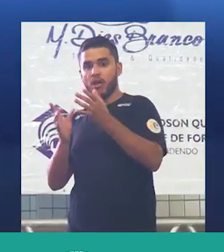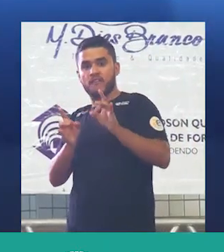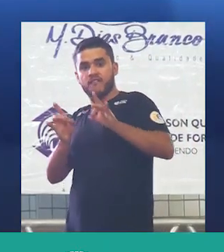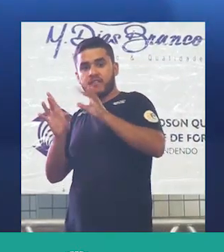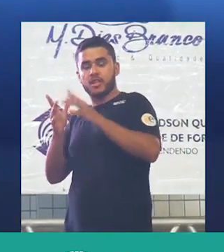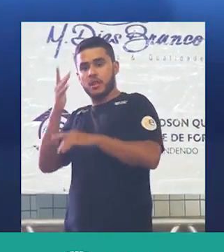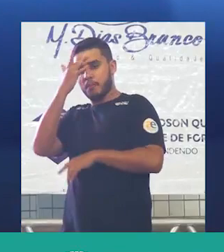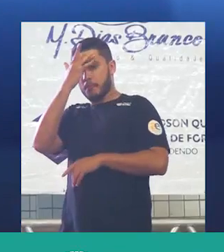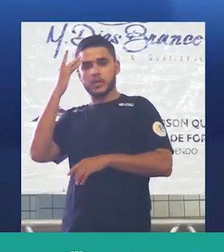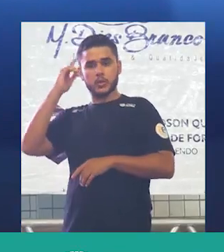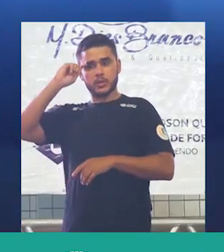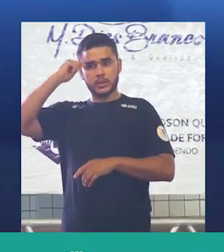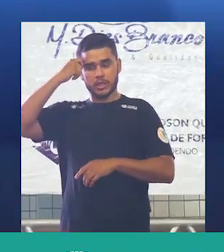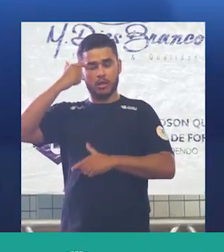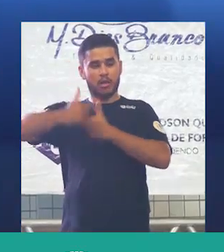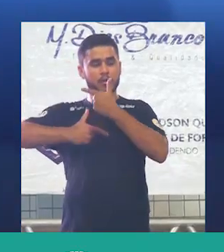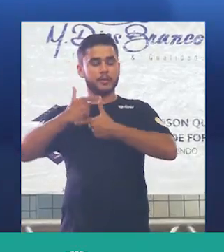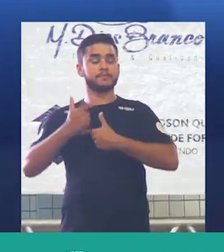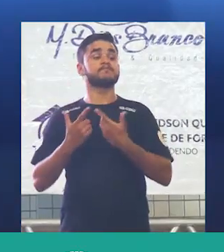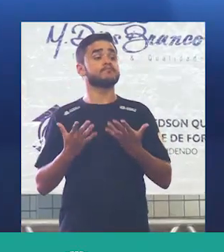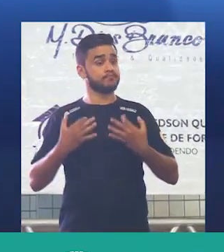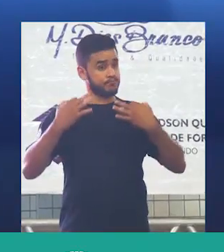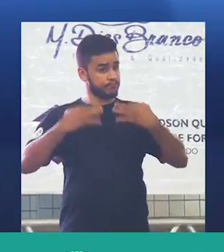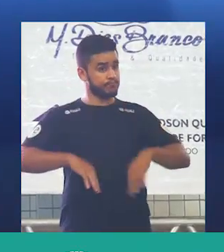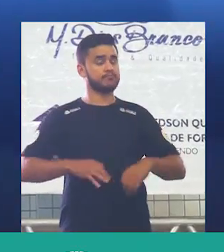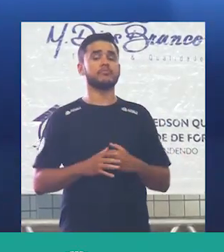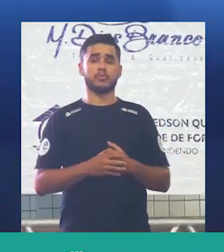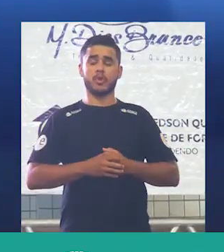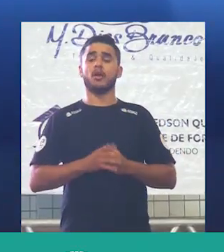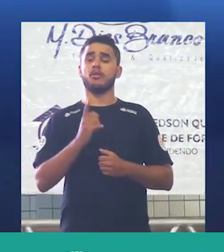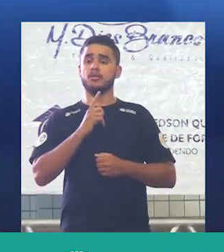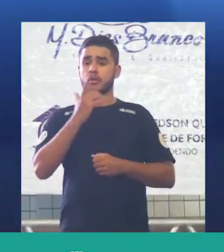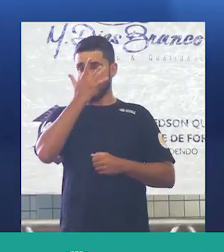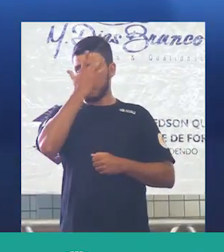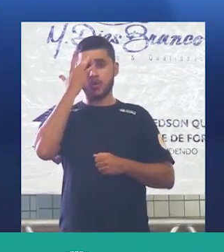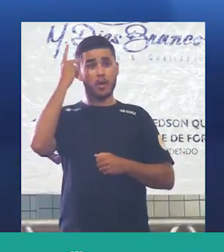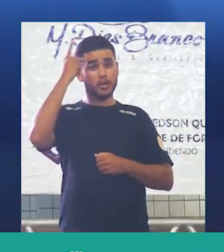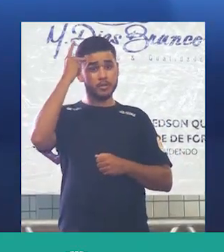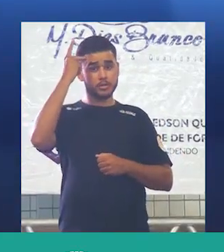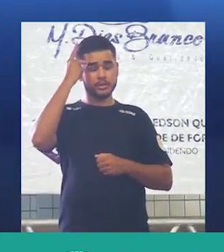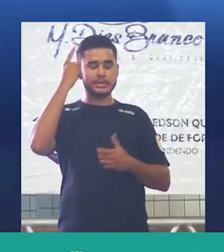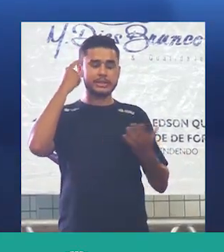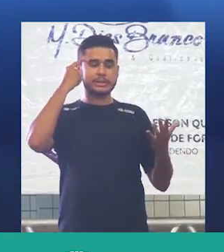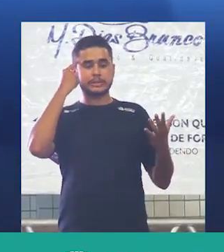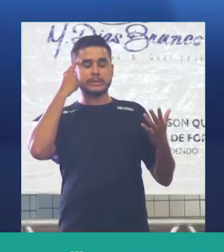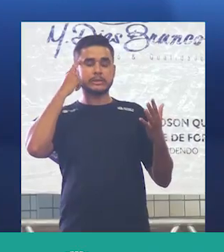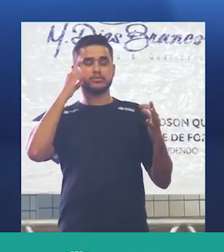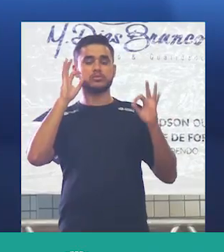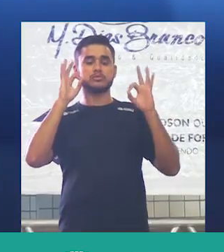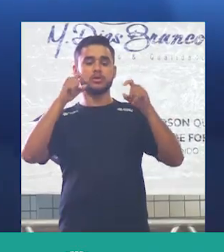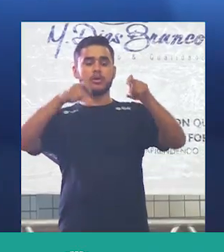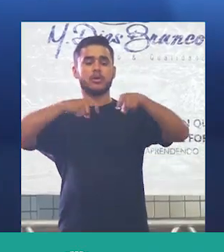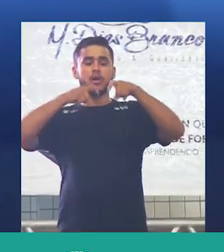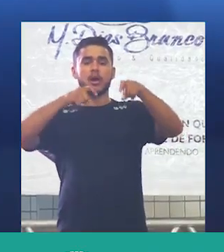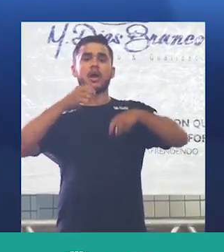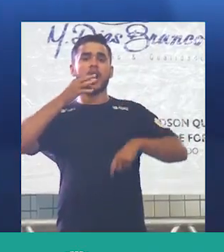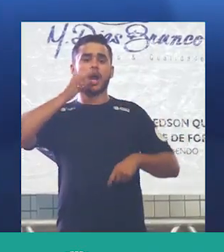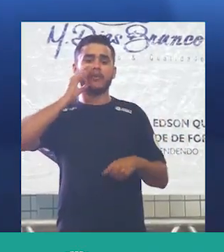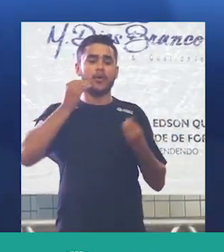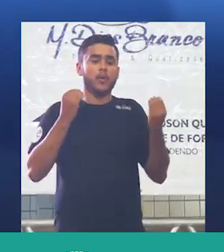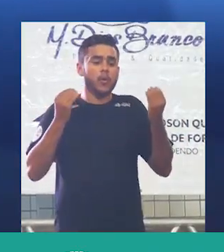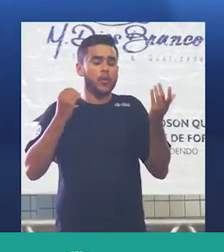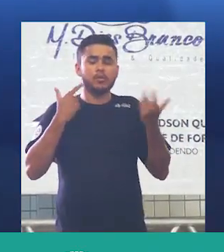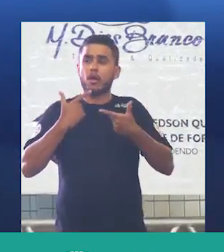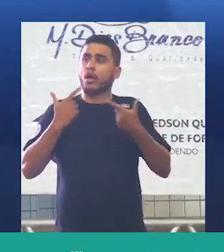mão de obra para a lavoura. Para os cafeicultores paulistas, a medida que representou uma solução efetiva